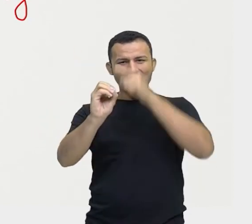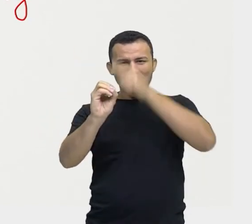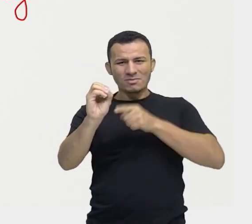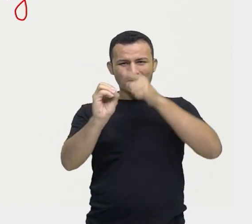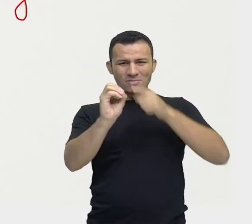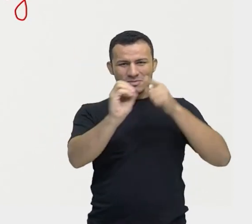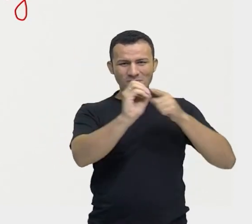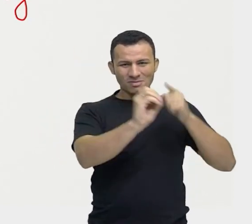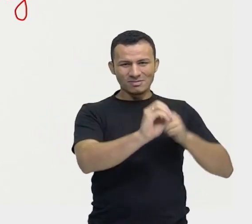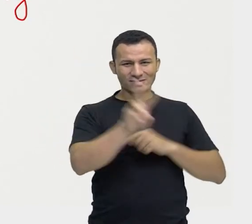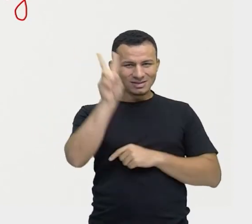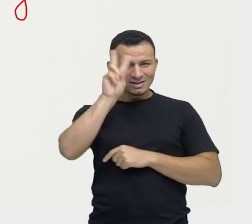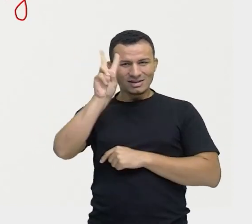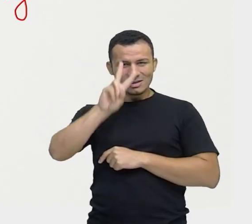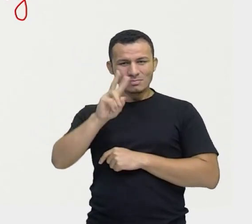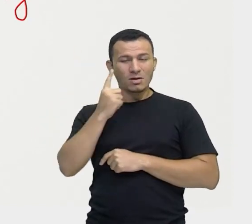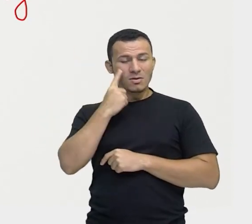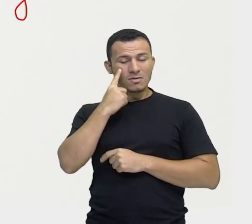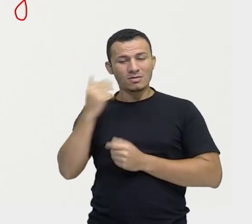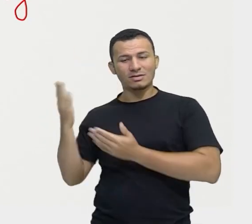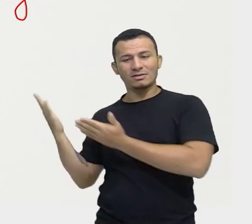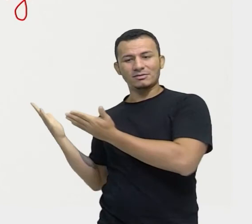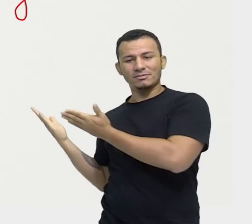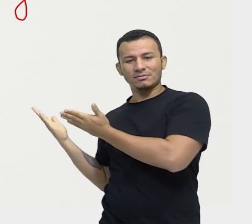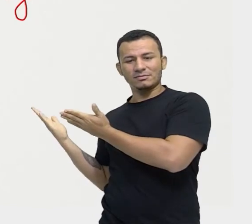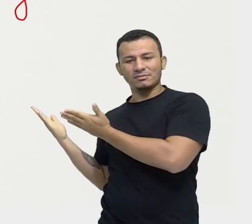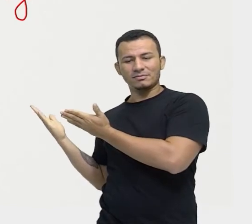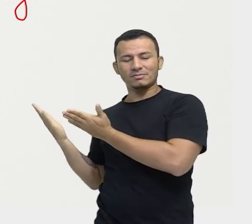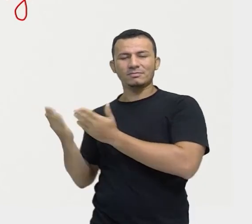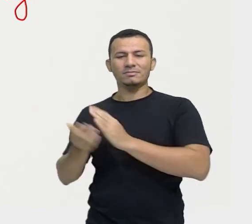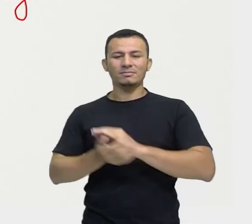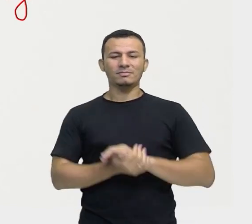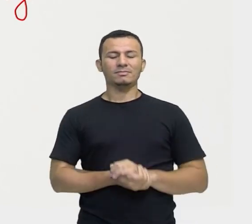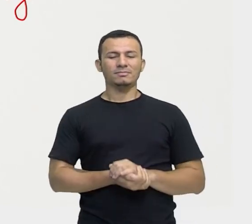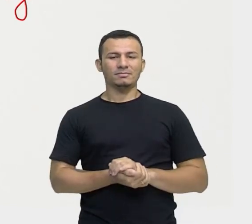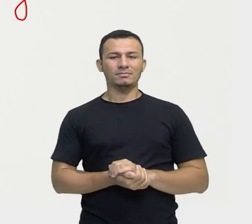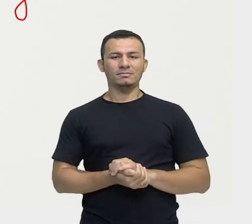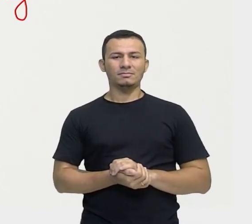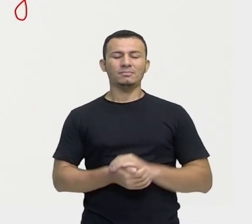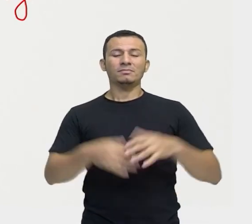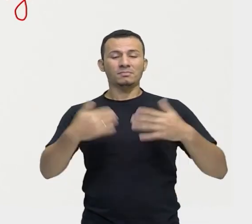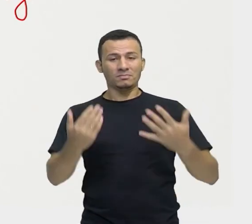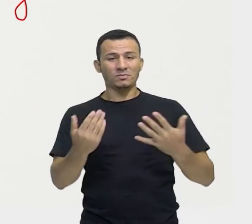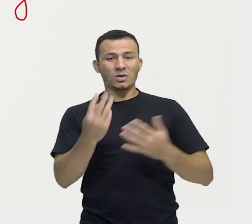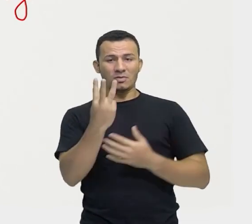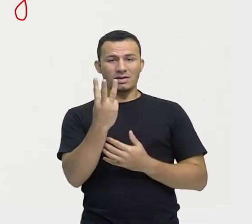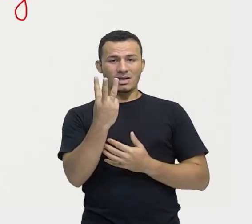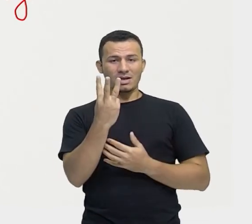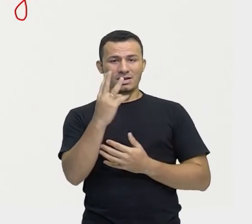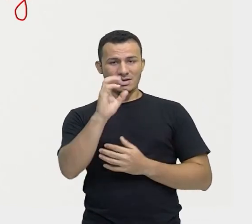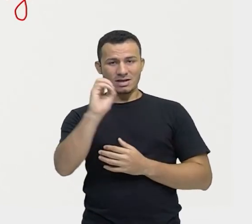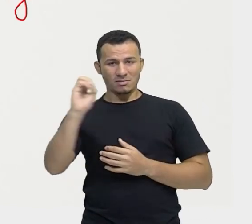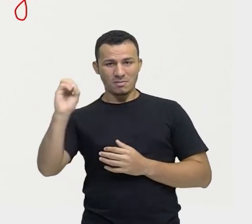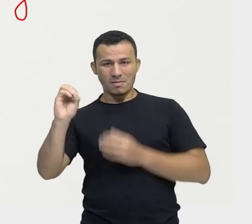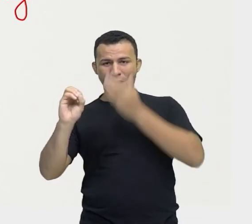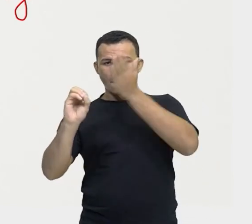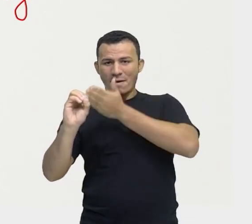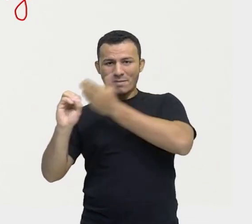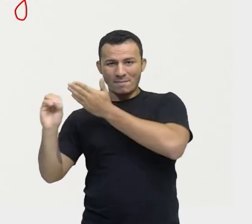corta com um daqui. Ó, 2, 2, 3. Então, cortei 3 zeros. Quem